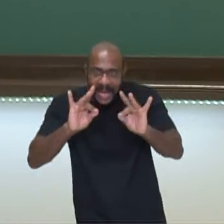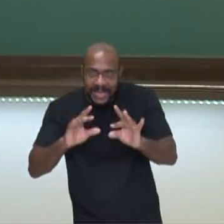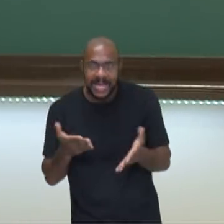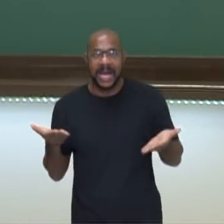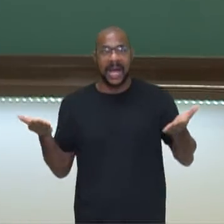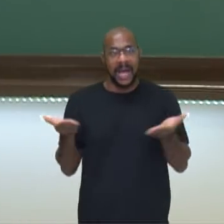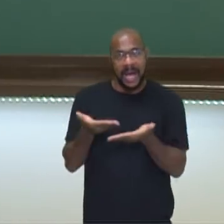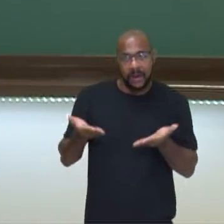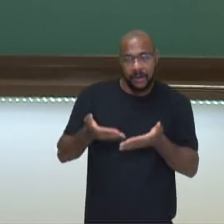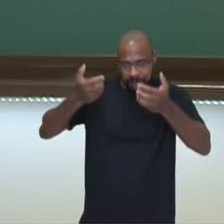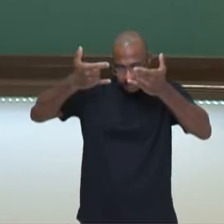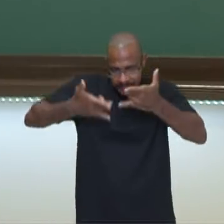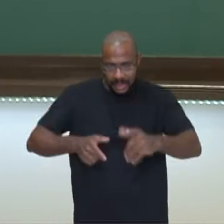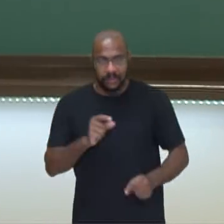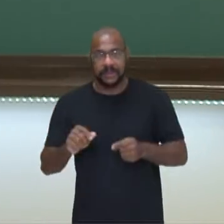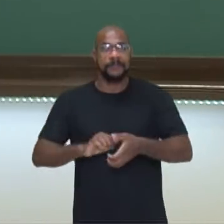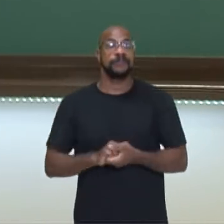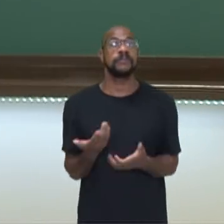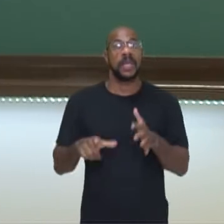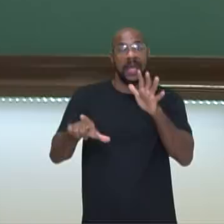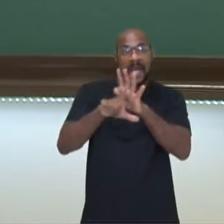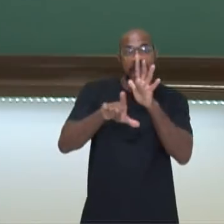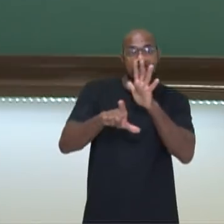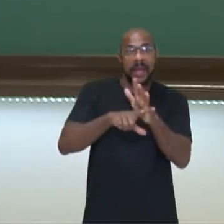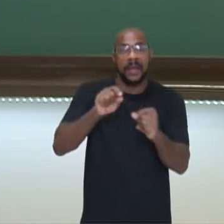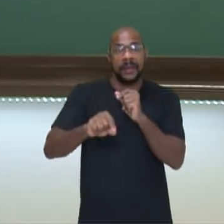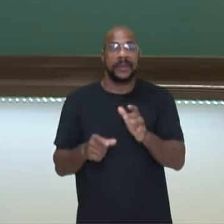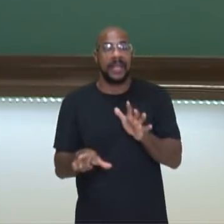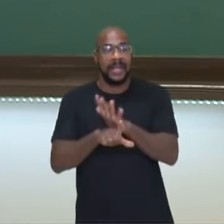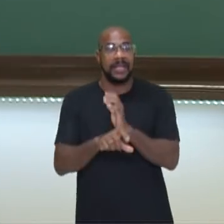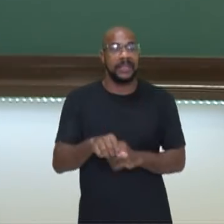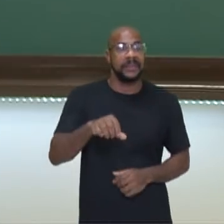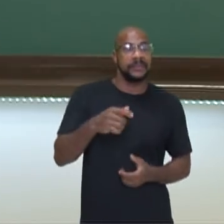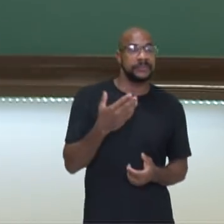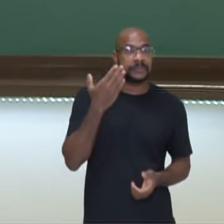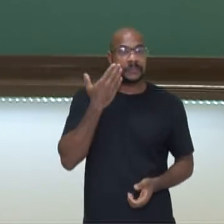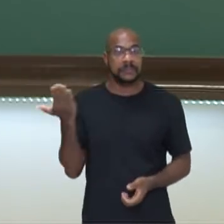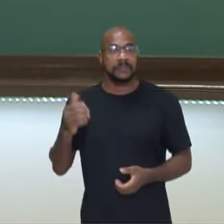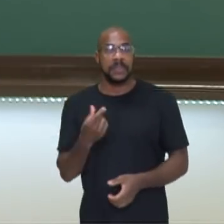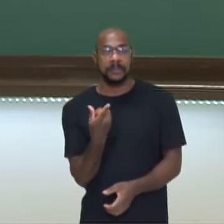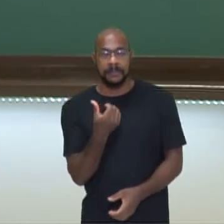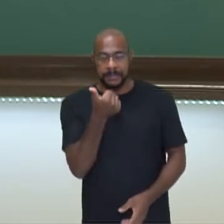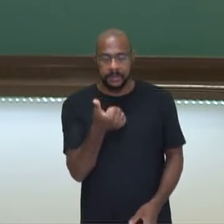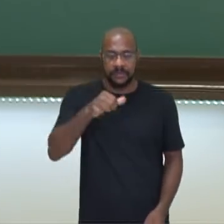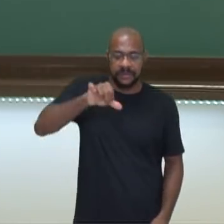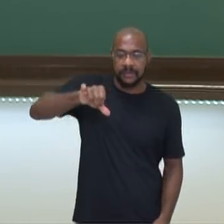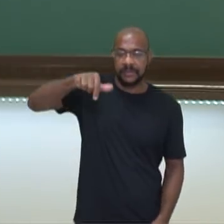atual legislação eleitoral no Brasil de 1997,